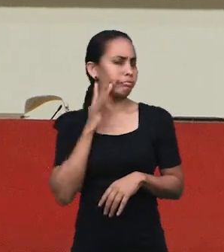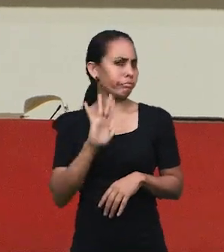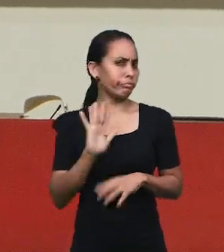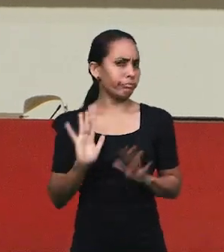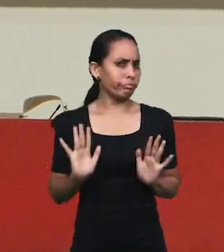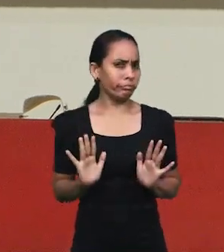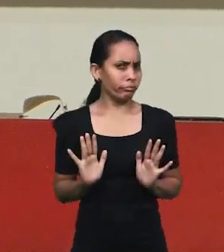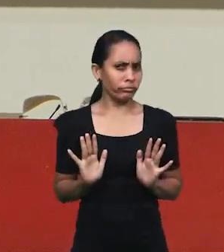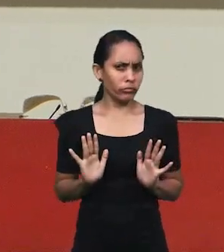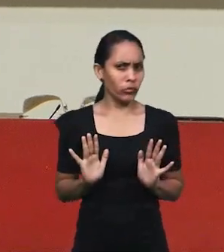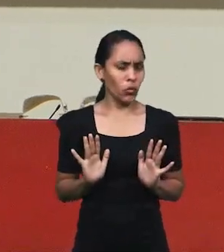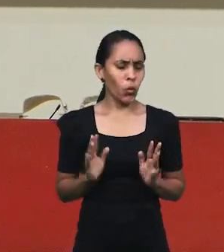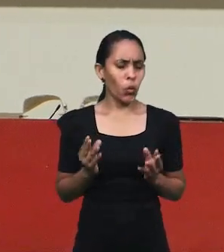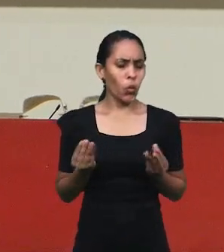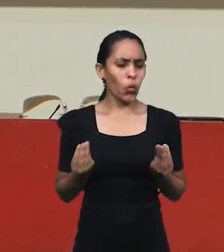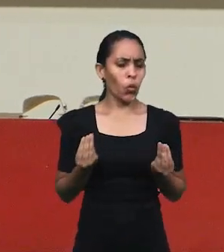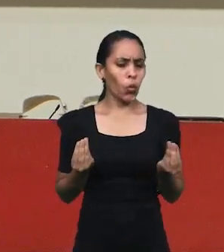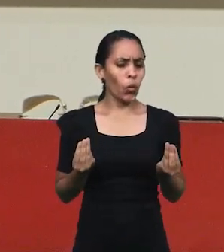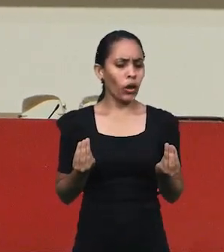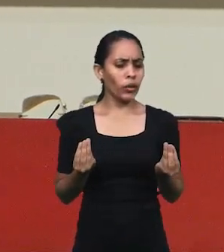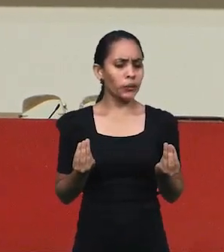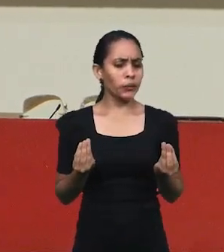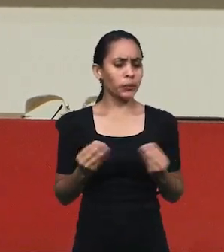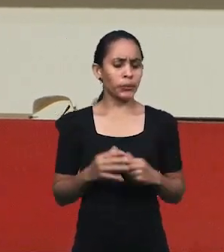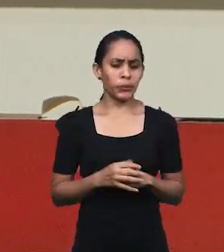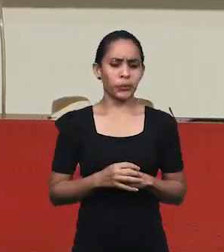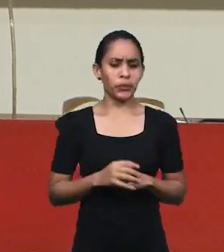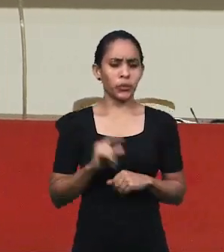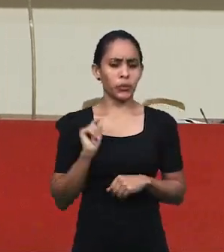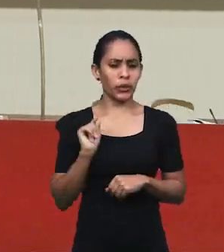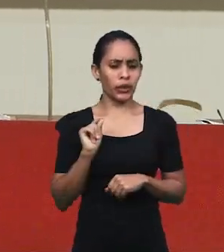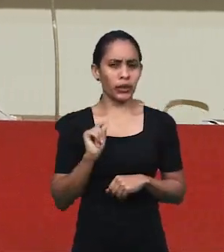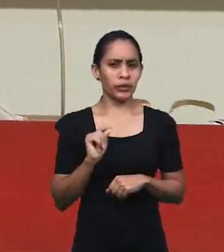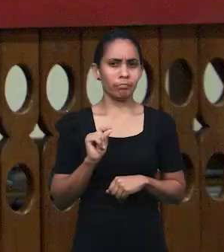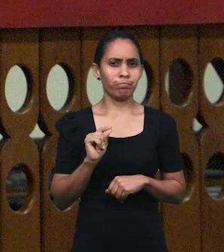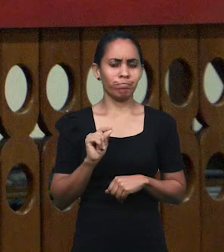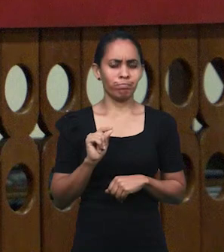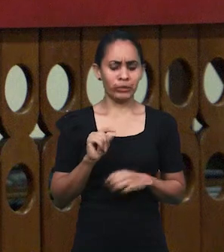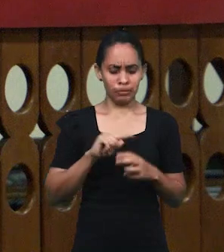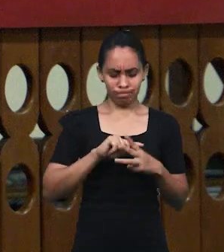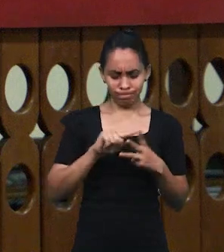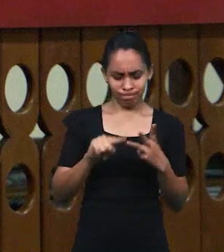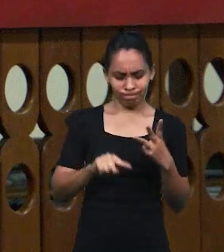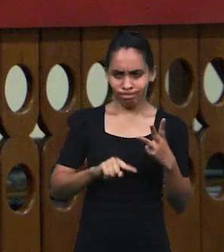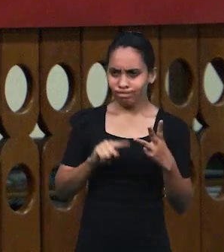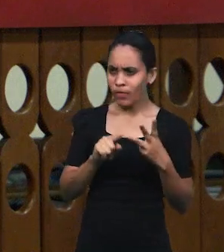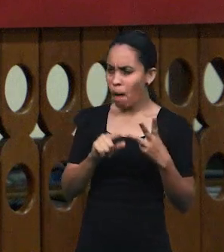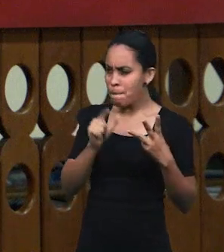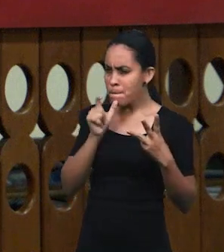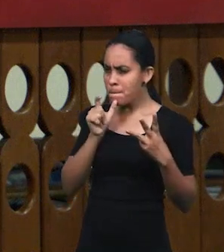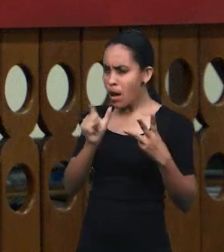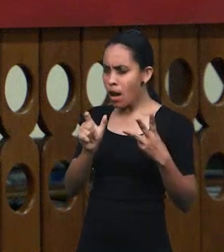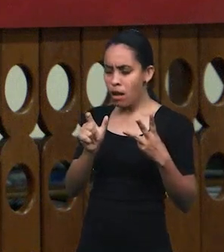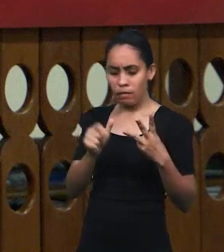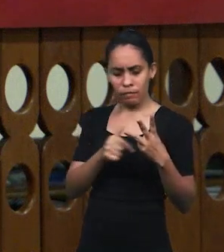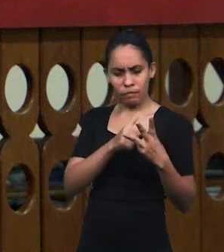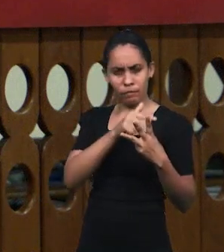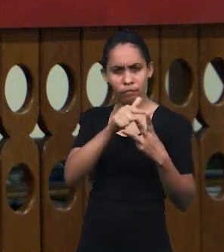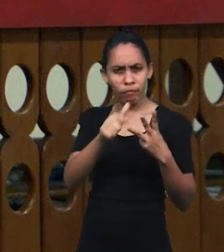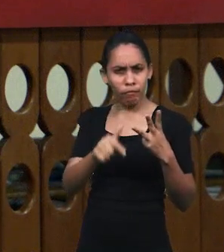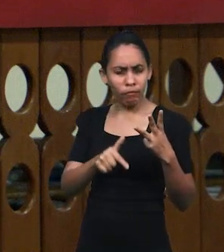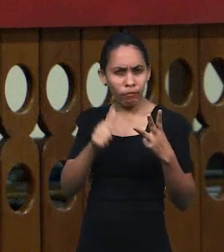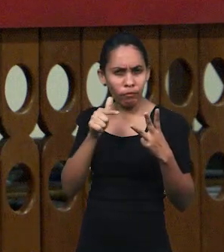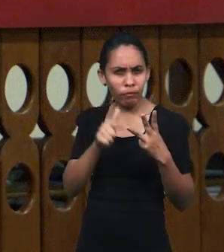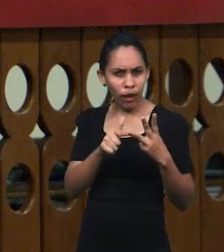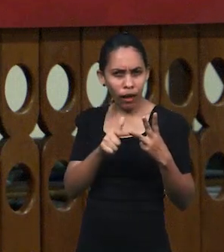não soubesse o quanto era profundo o que ele estava dizendo. As